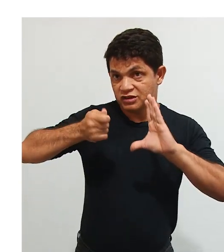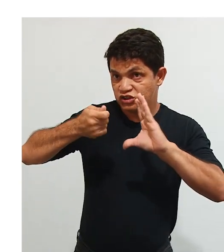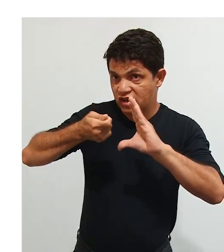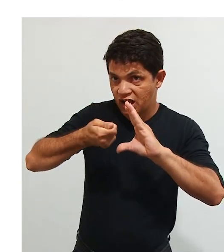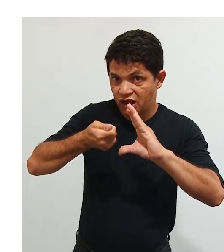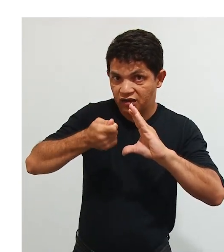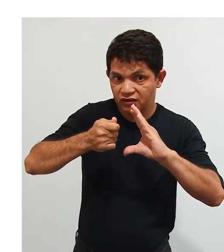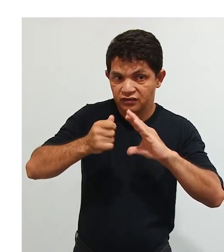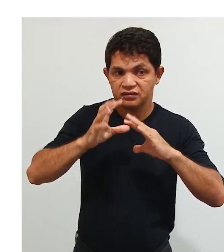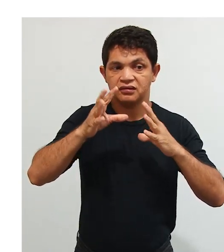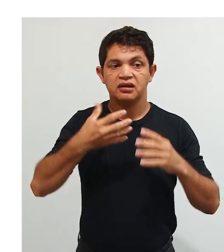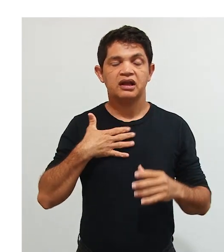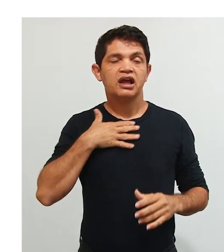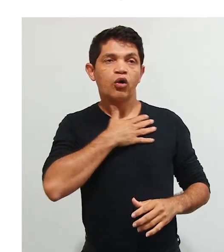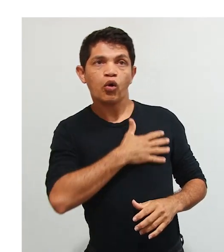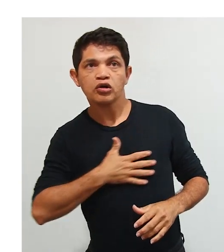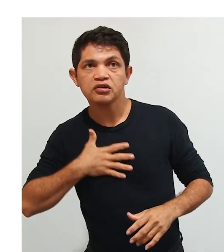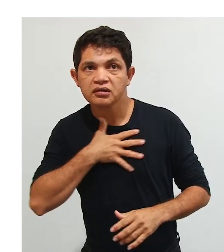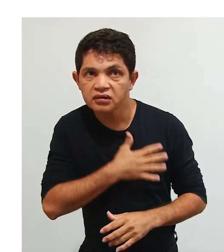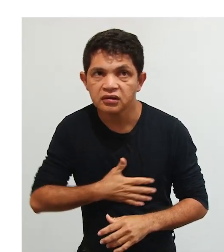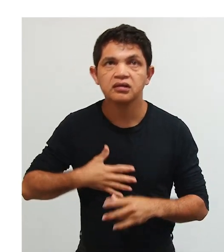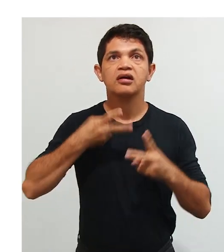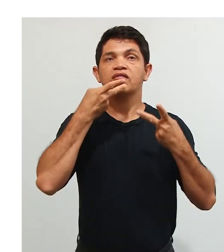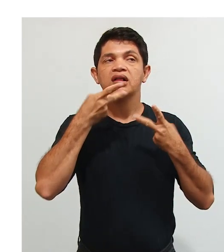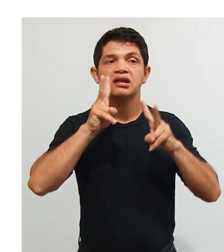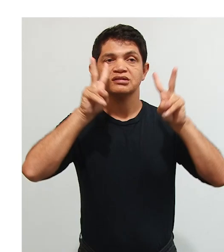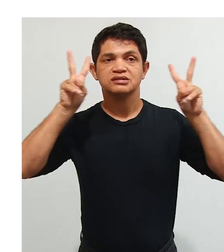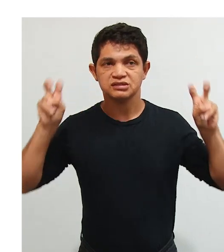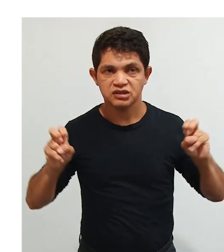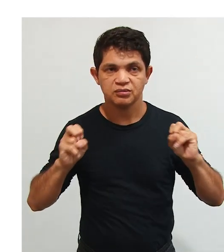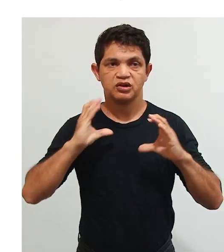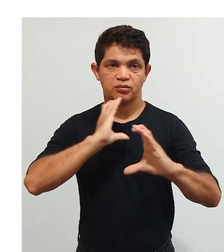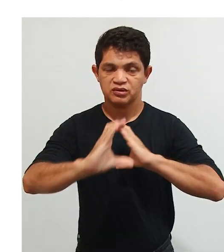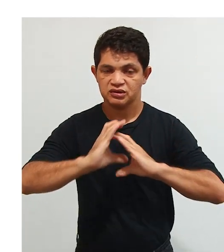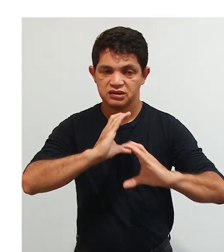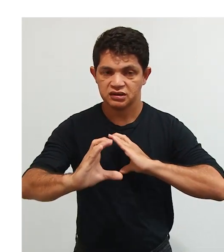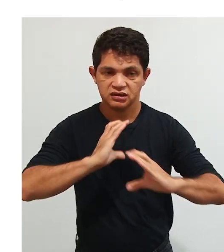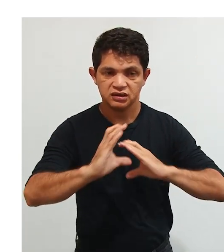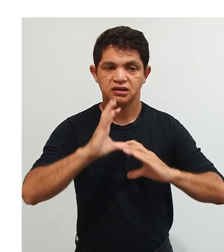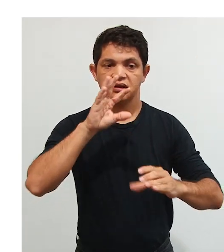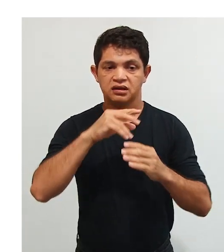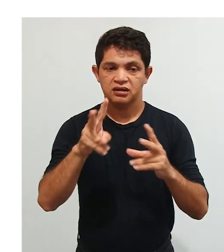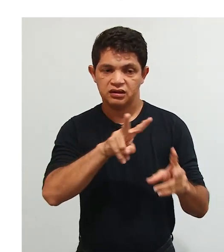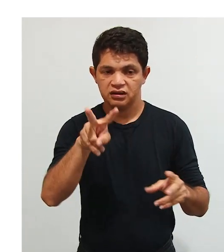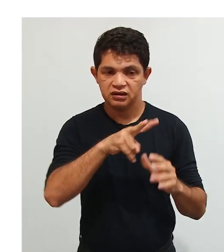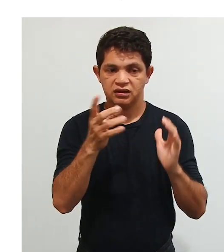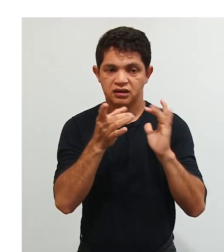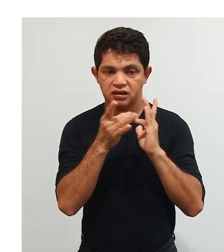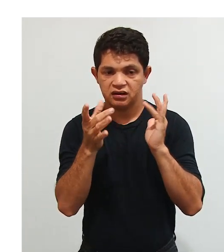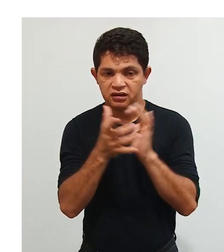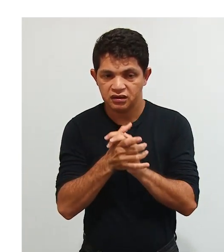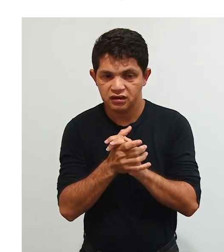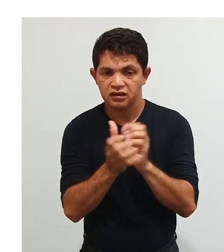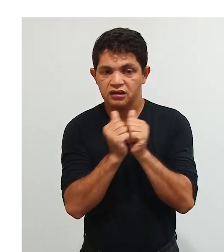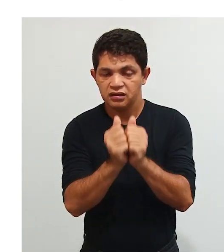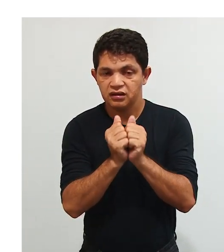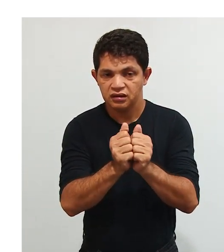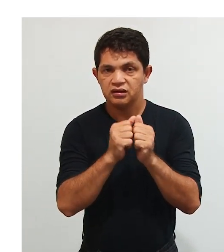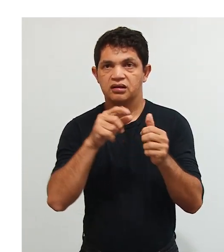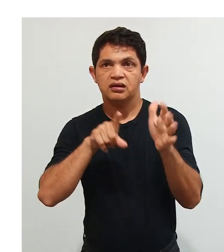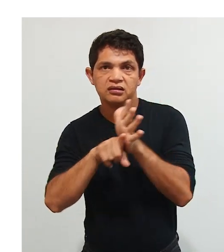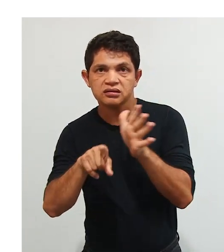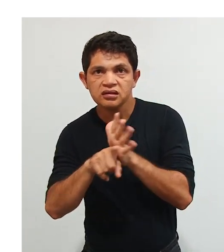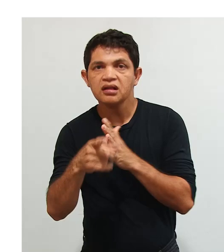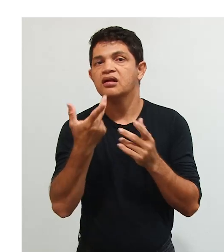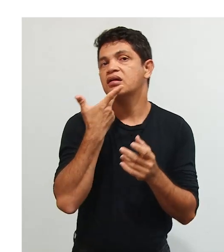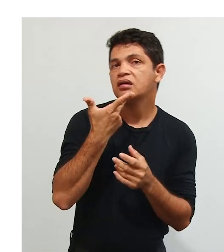que eu gosto muito para falar sobre comunicação. Aqui tem um casal, né? E ela, e aí? O que você quer fazer hoje?